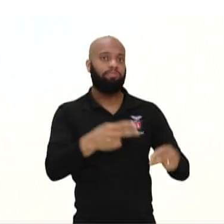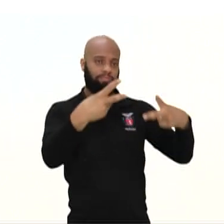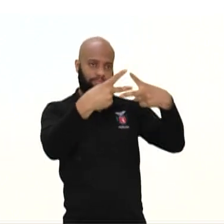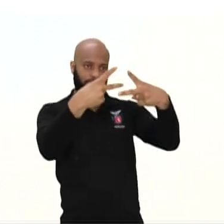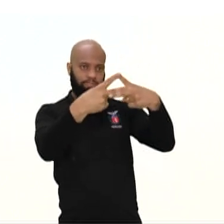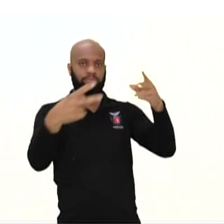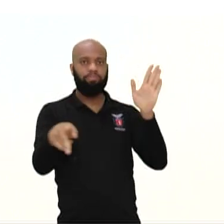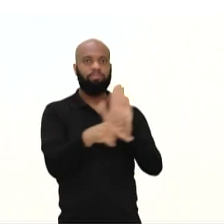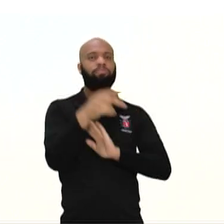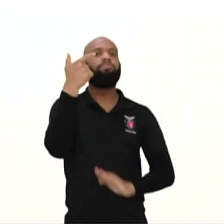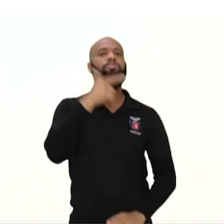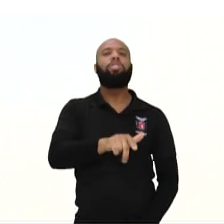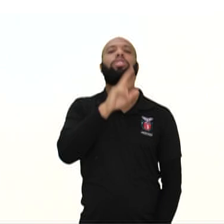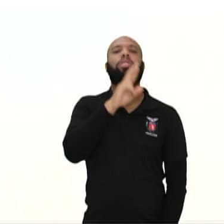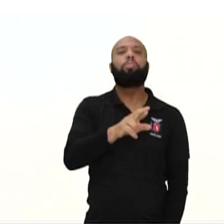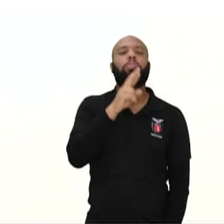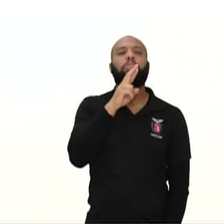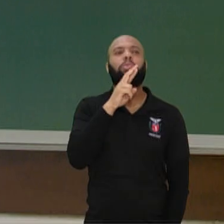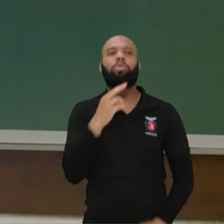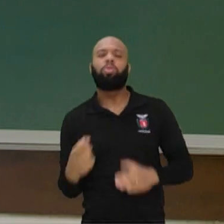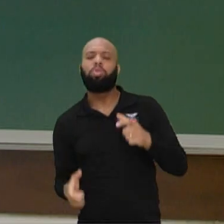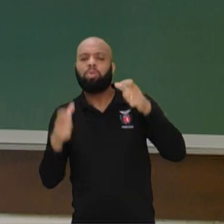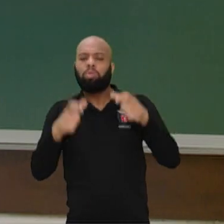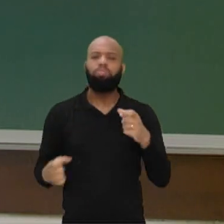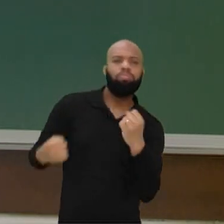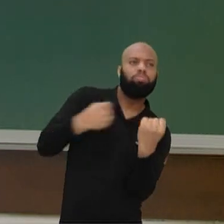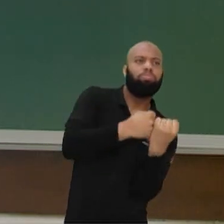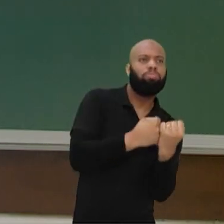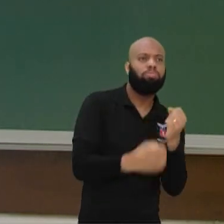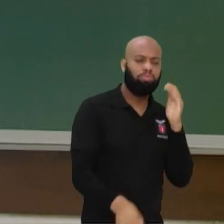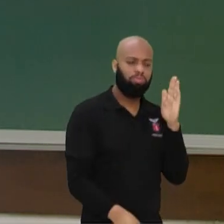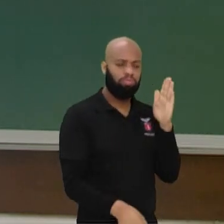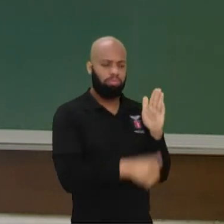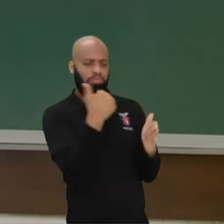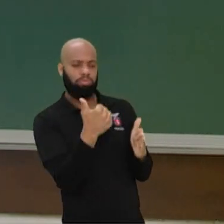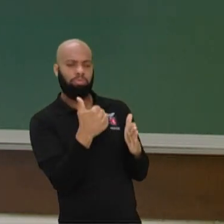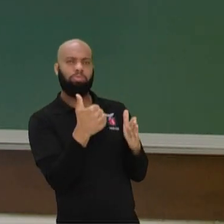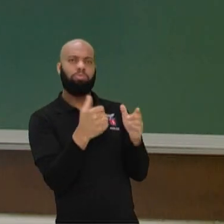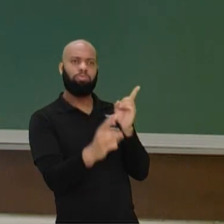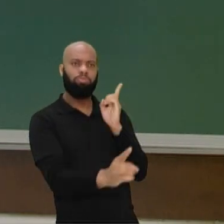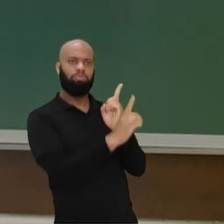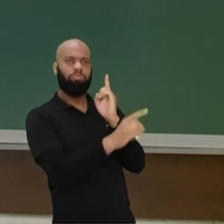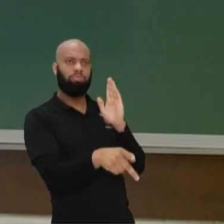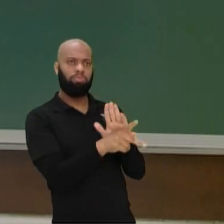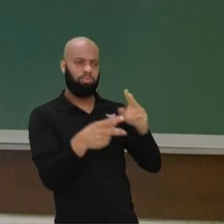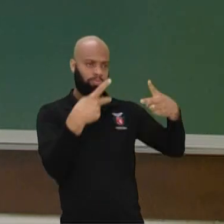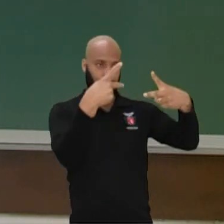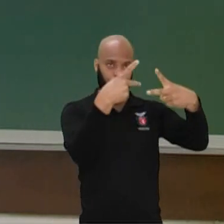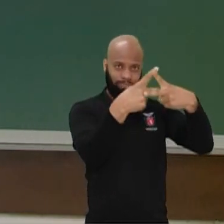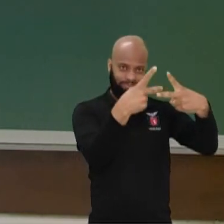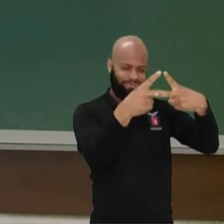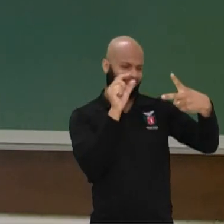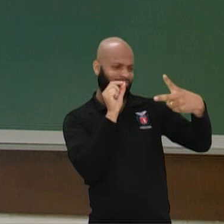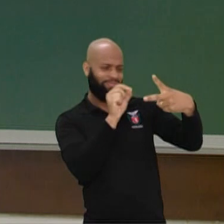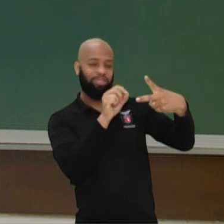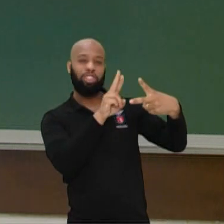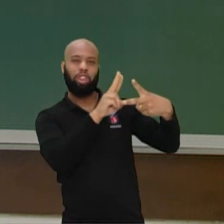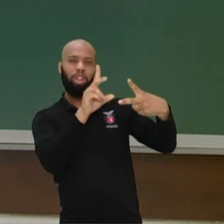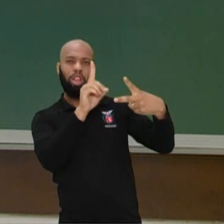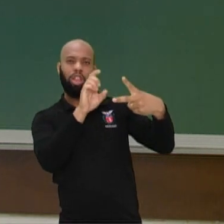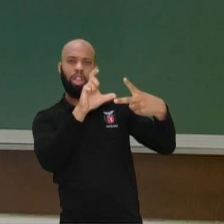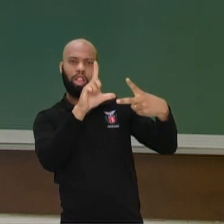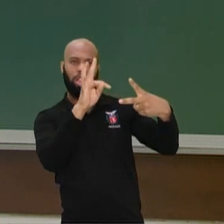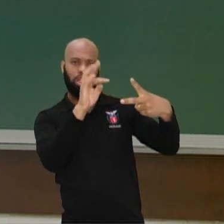coeficientes. Aonde que a gente substitui esses coeficientes? Primeiro, no cálculo do delta. Então, você vai